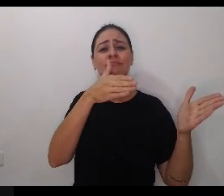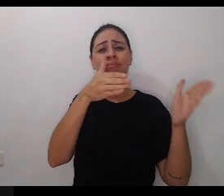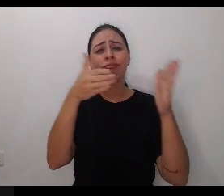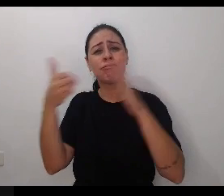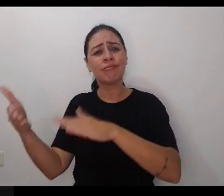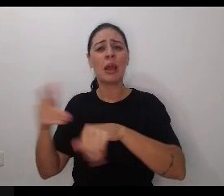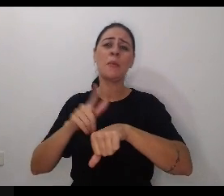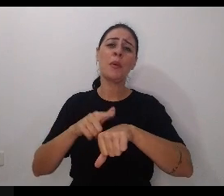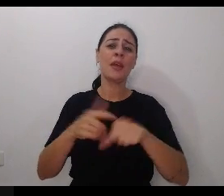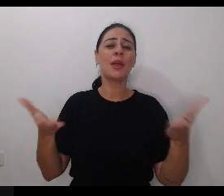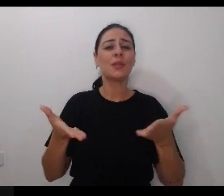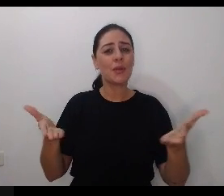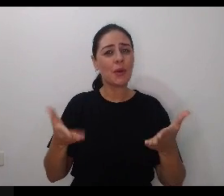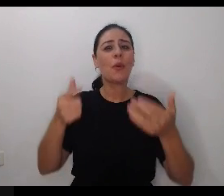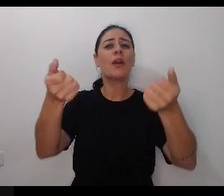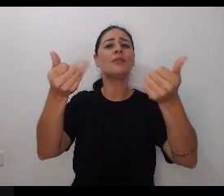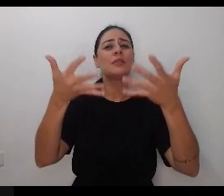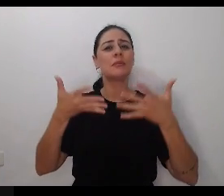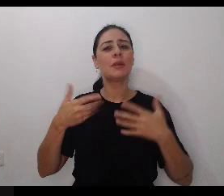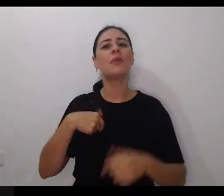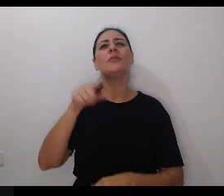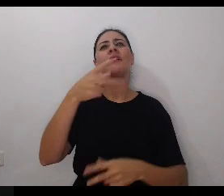ficado, questionamentos, né?